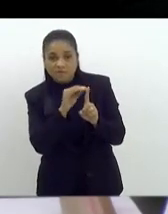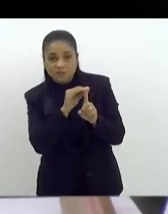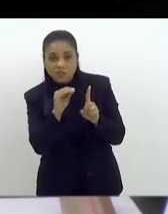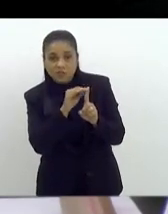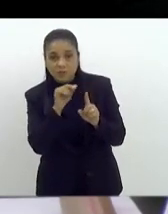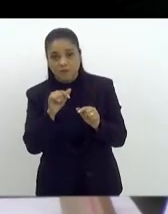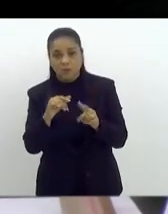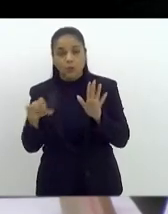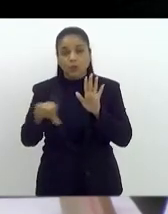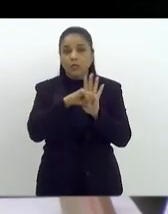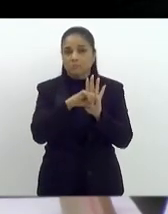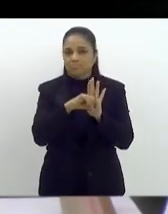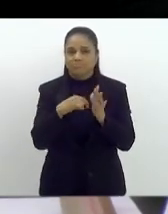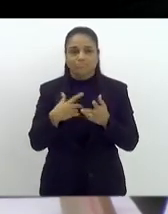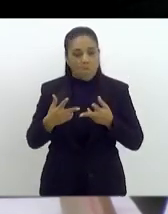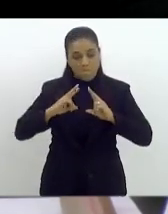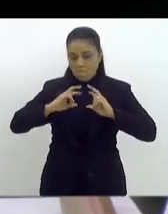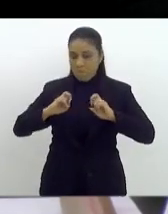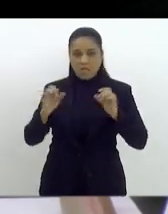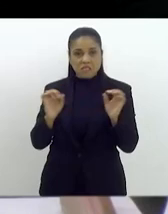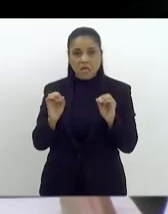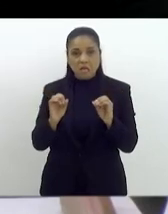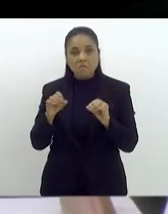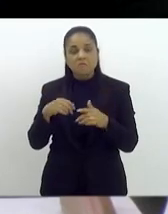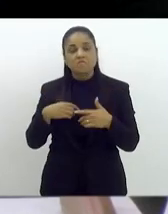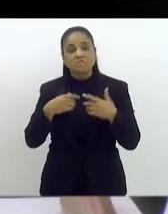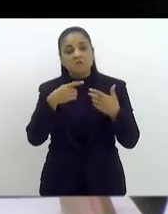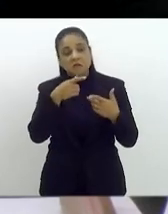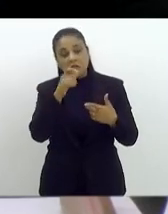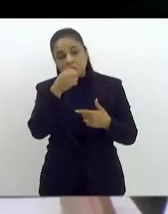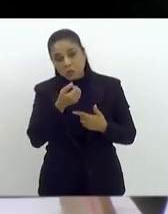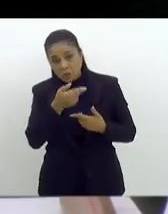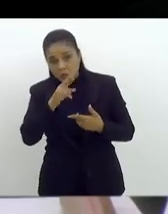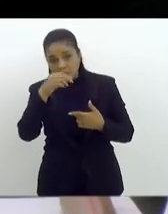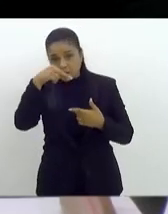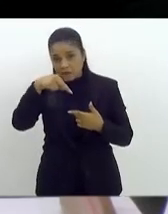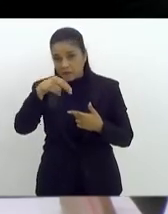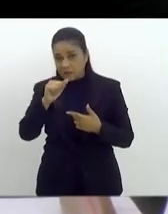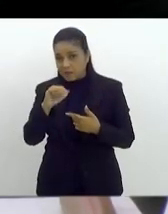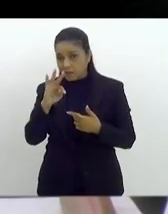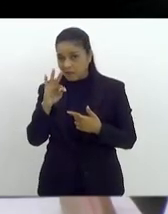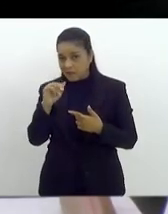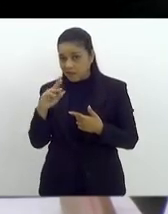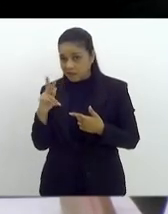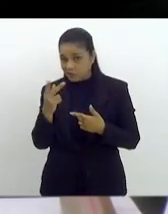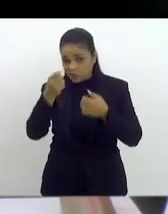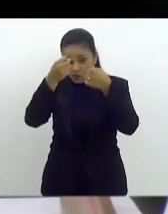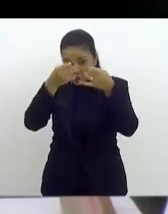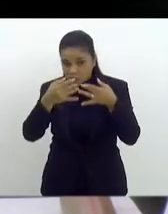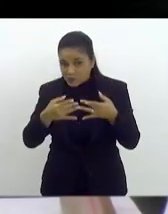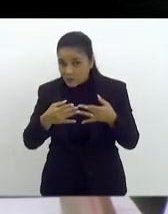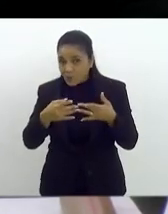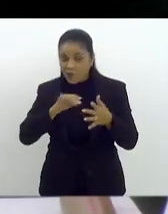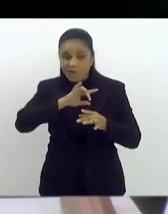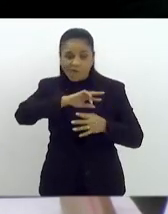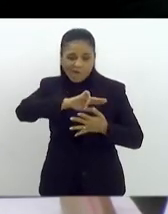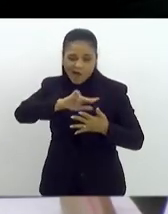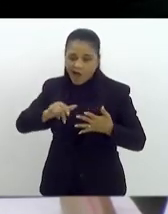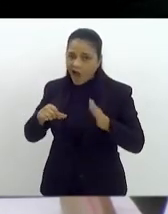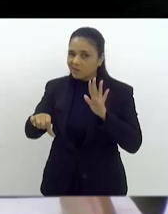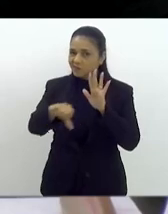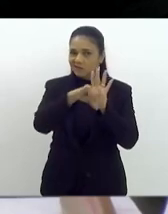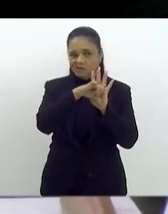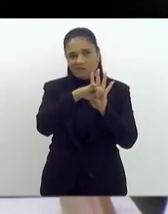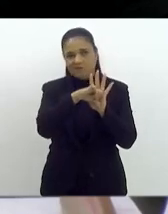foram vários tipos de delitos que a doutora Natasha ali explicou e para várias pessoas várias daqueles